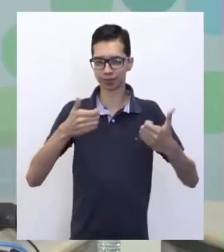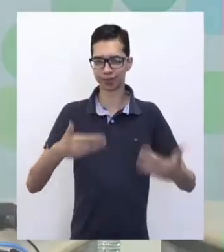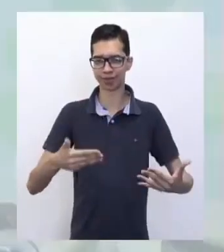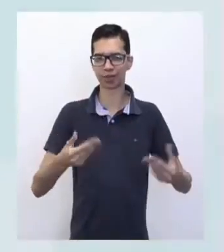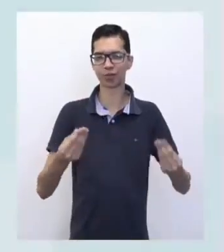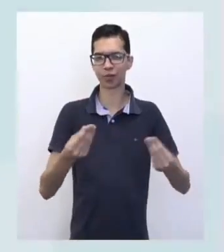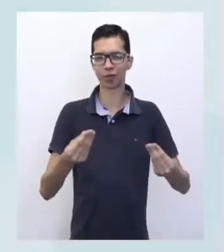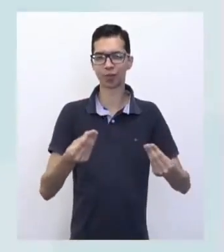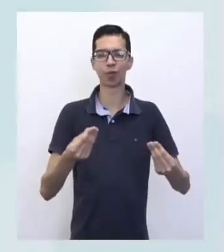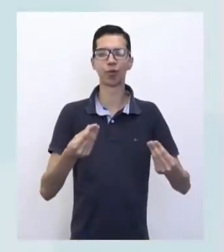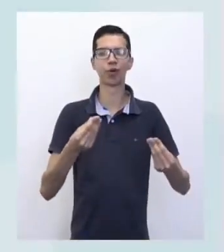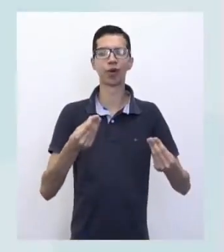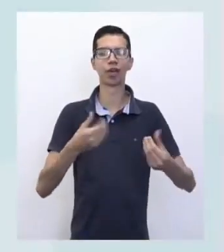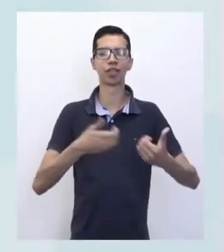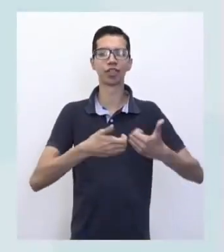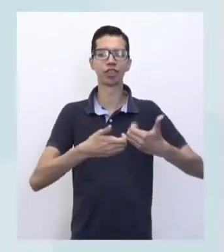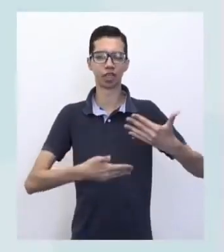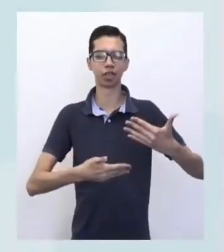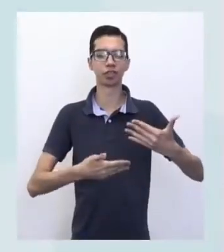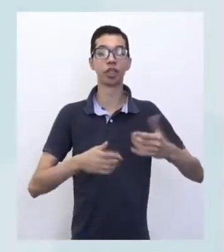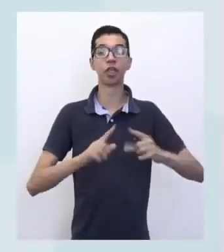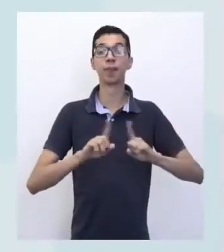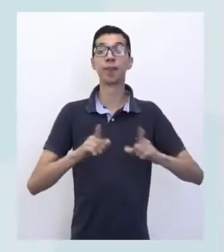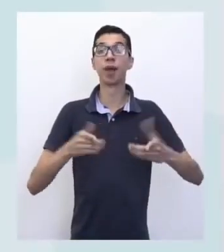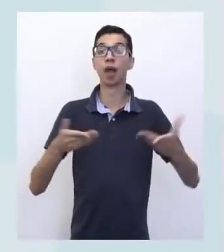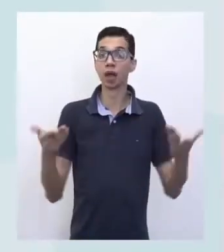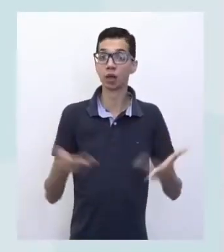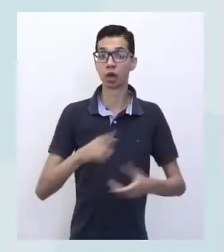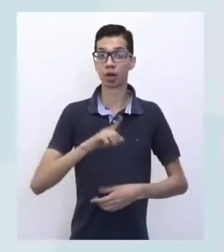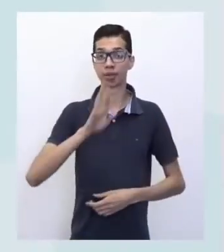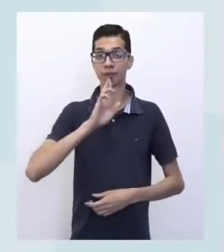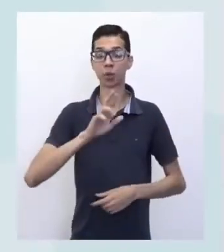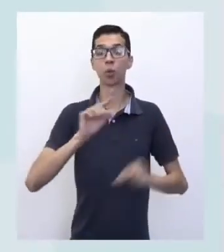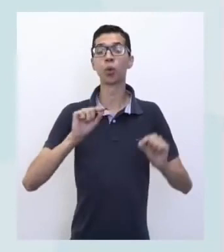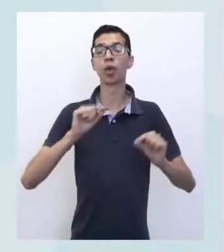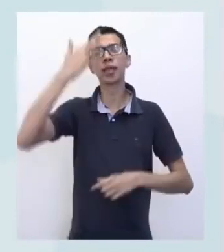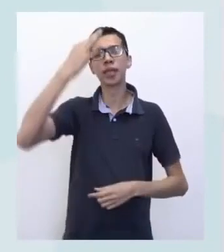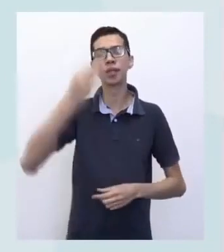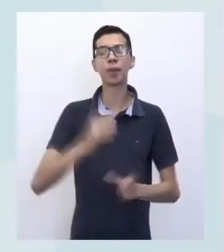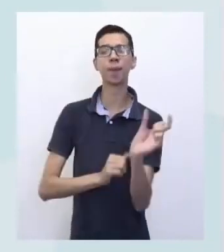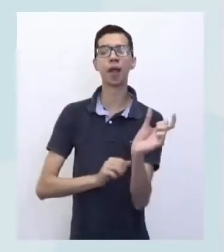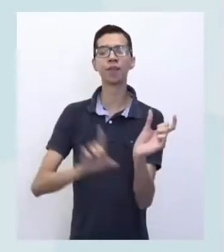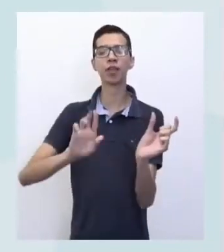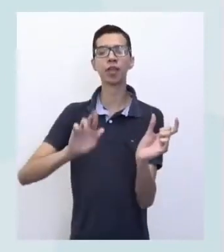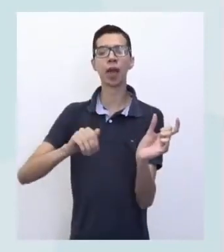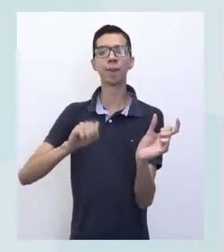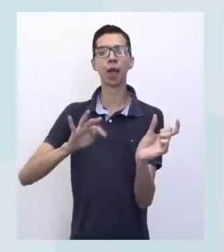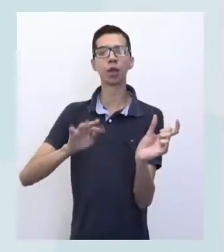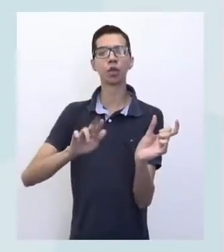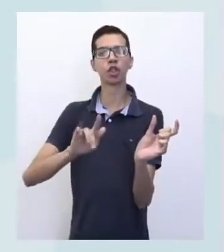Márcia. O que que você entende por dramaturgia? O que que você acha que é? Vou dar um minutinho.